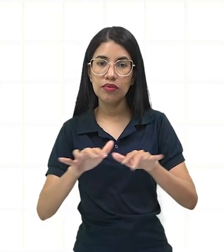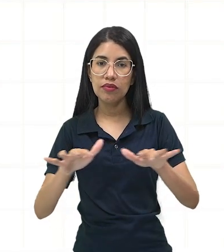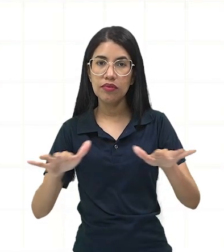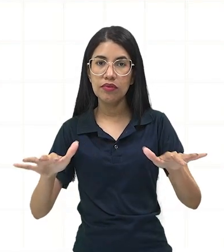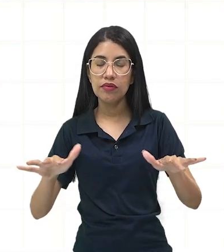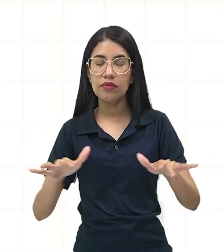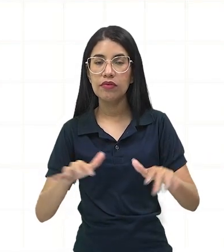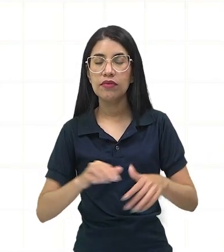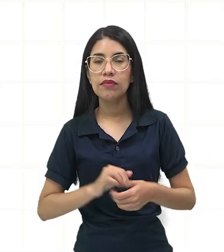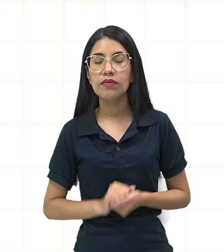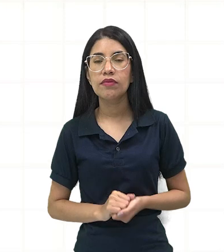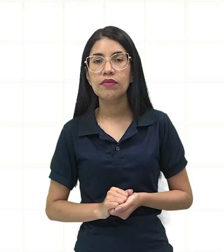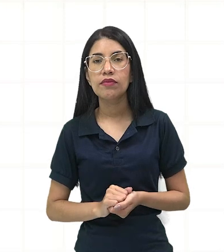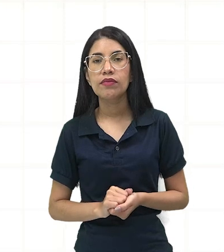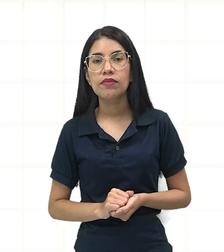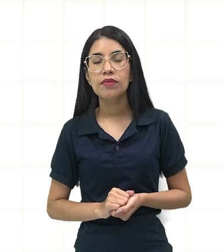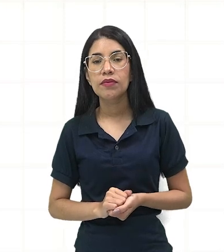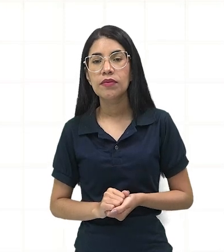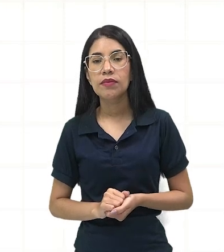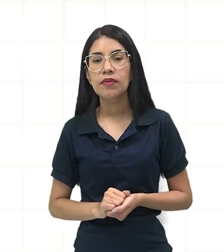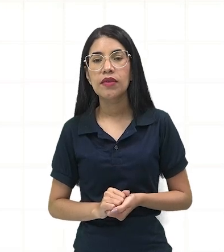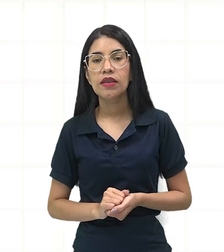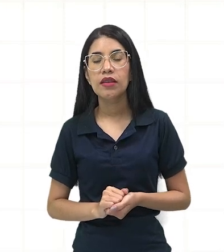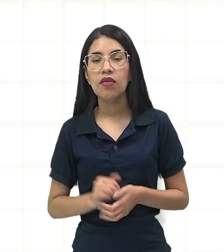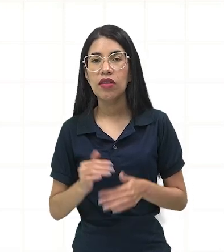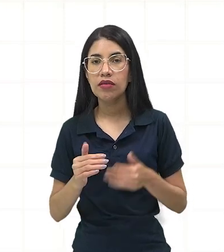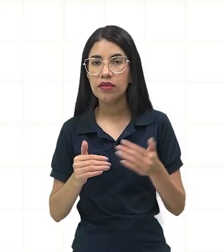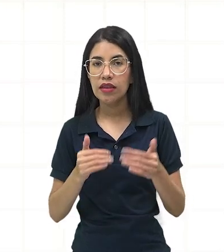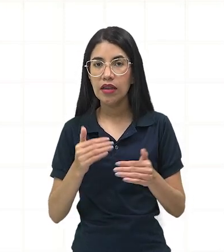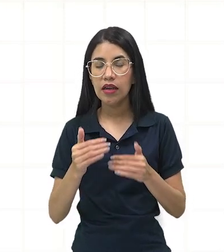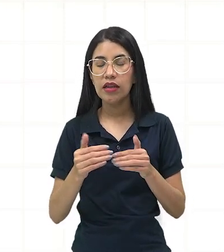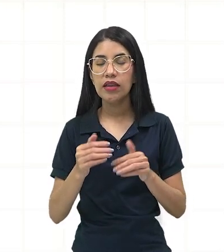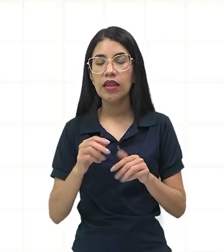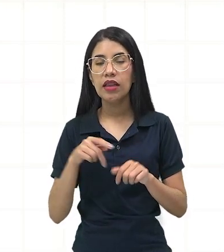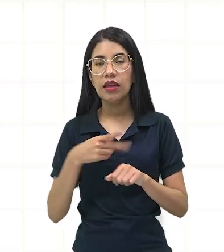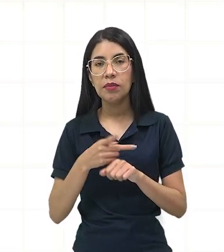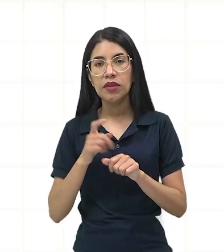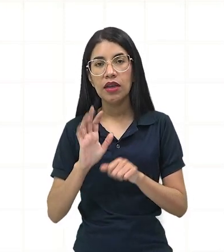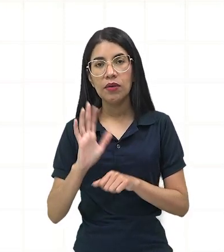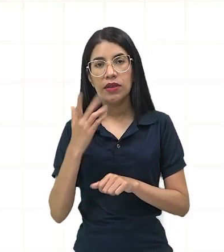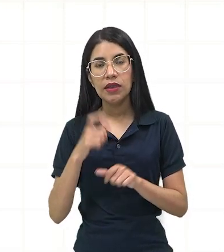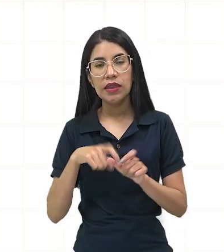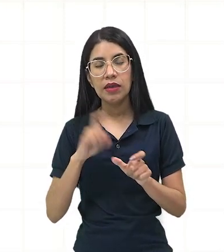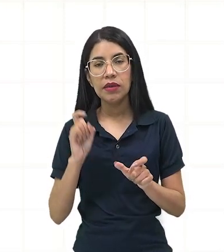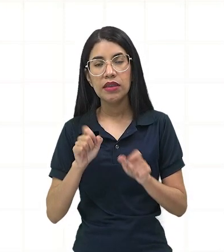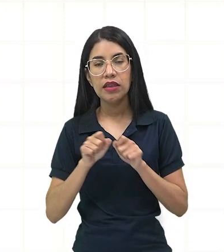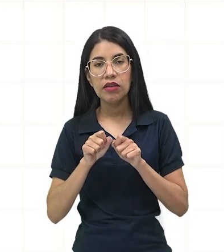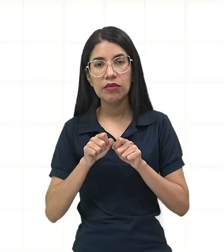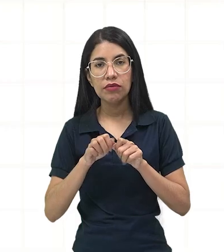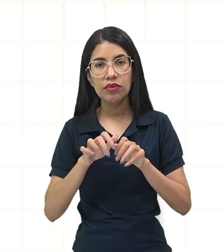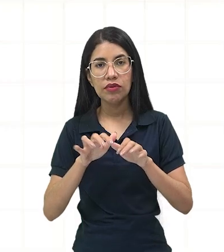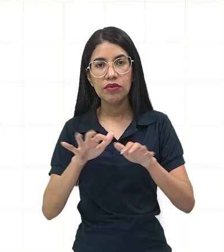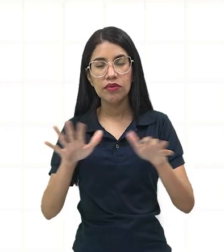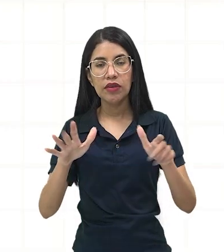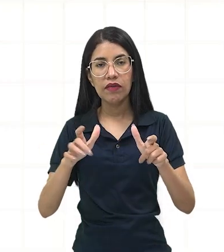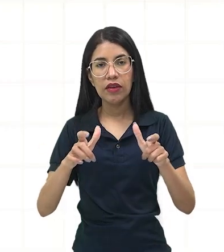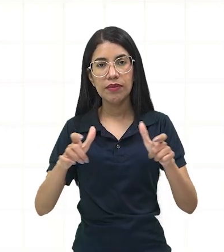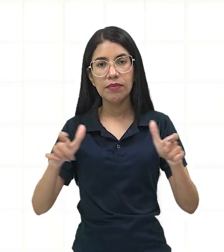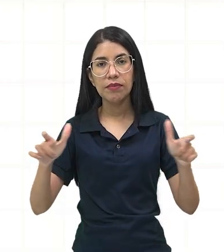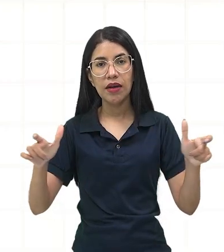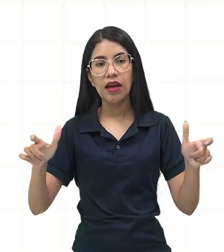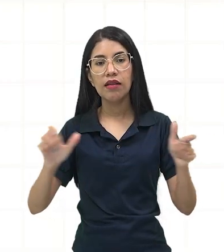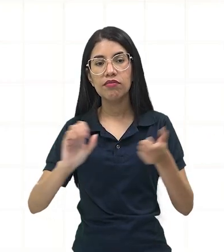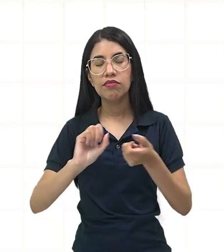13 colônias, ele foi pouco a pouco, após a sua independência, aumentando seu território em direção